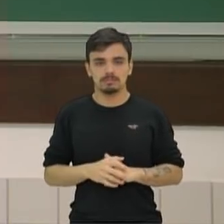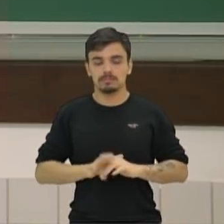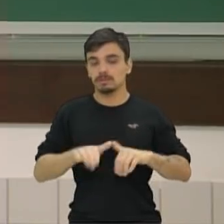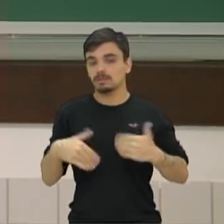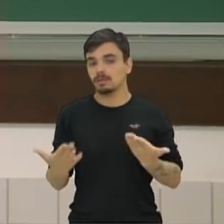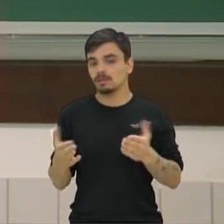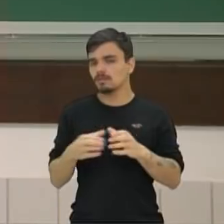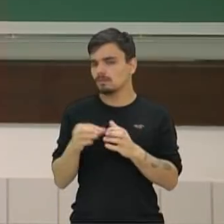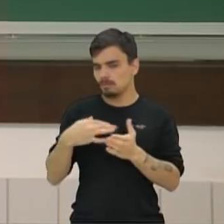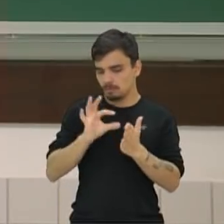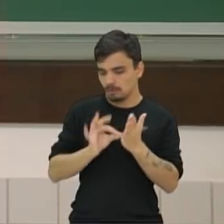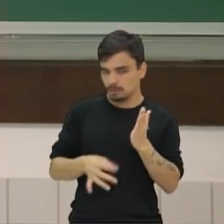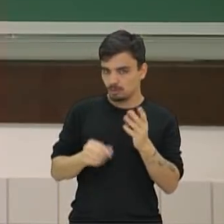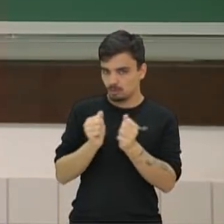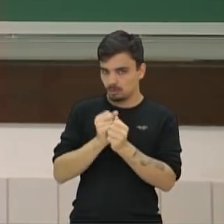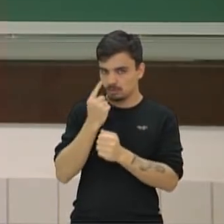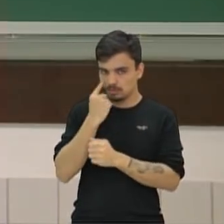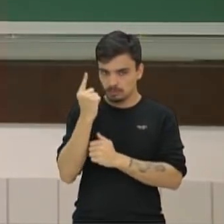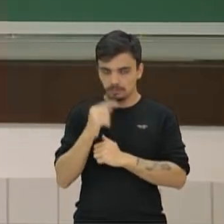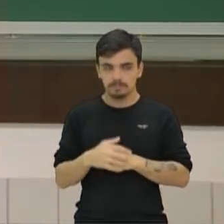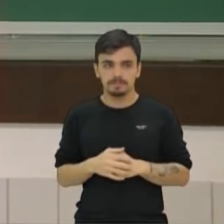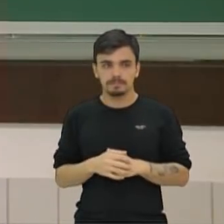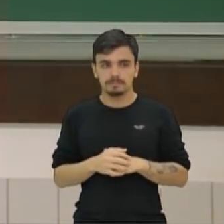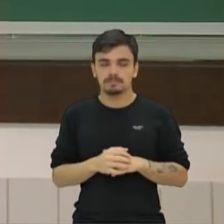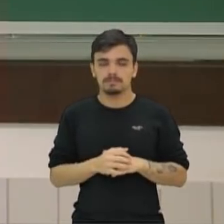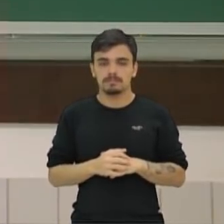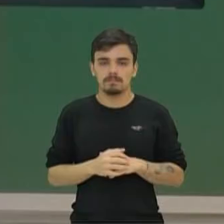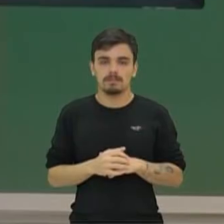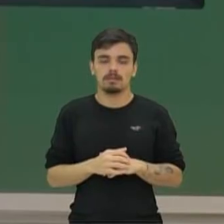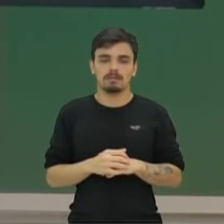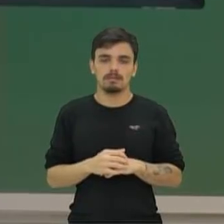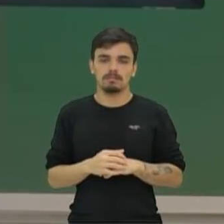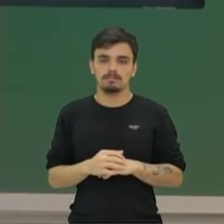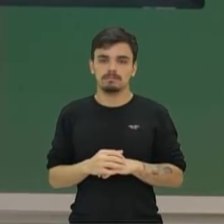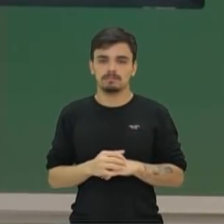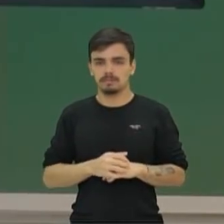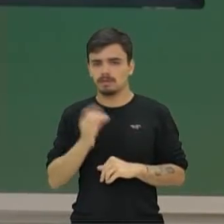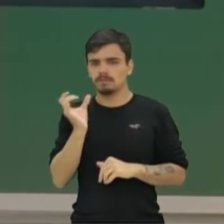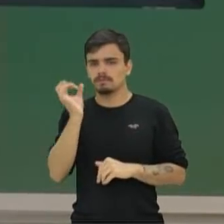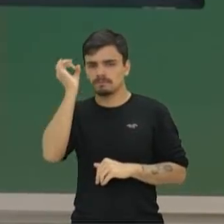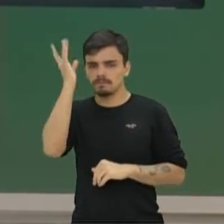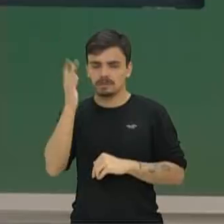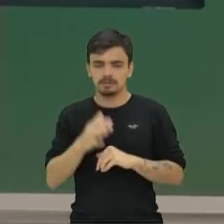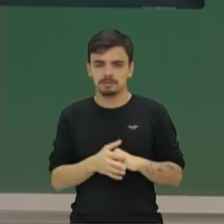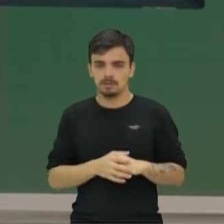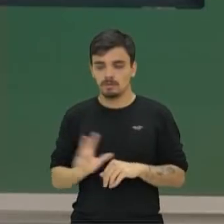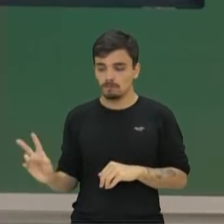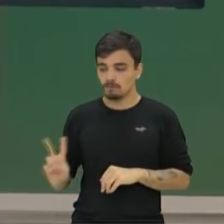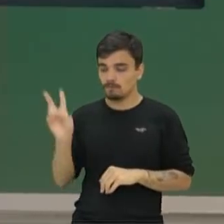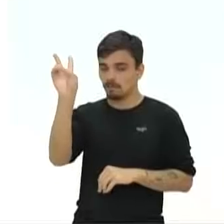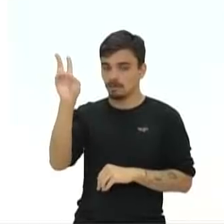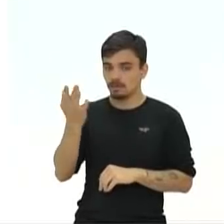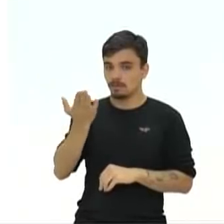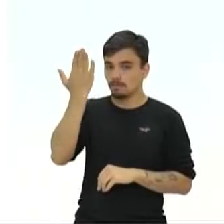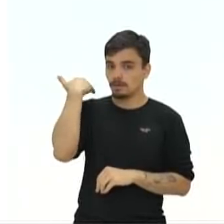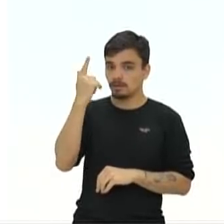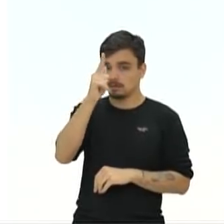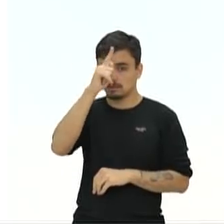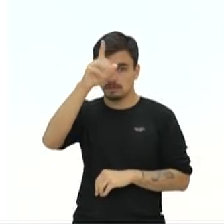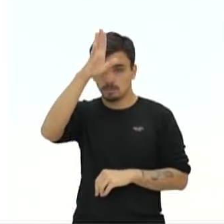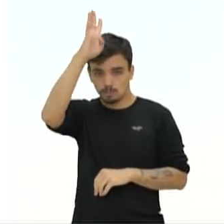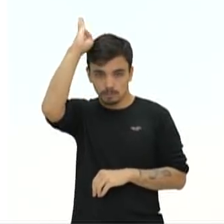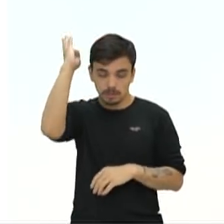Então, galerinha, vamos corrigir? Olha lá, fácil essa, né? Valorização do passado